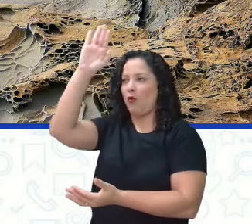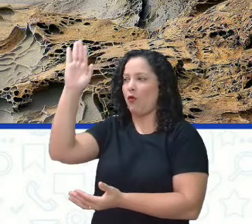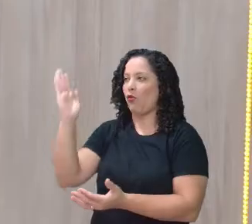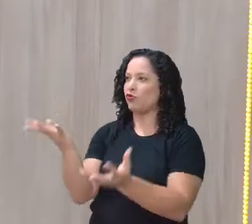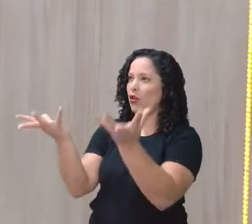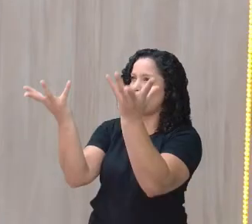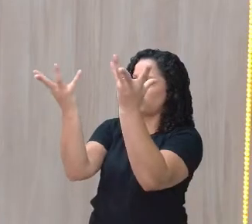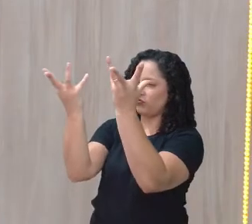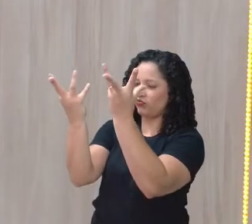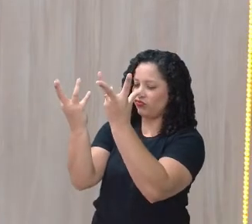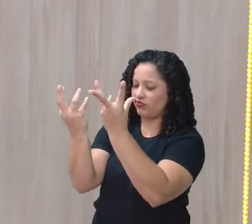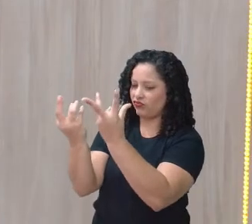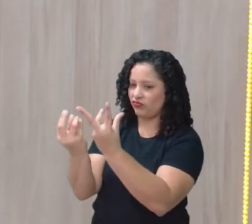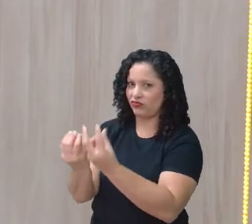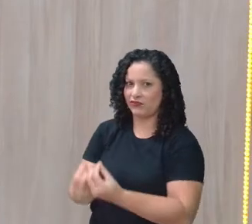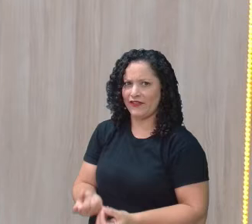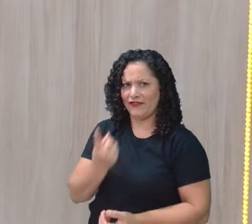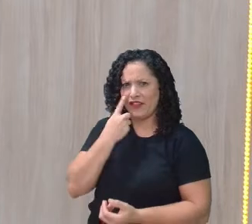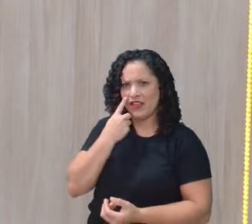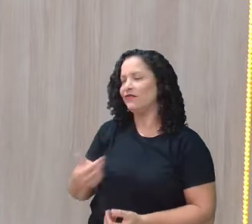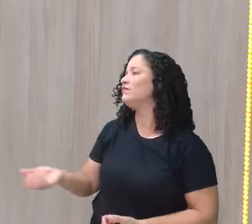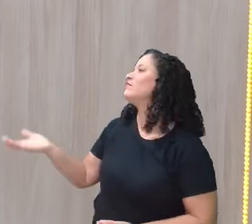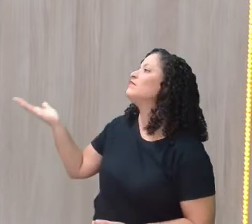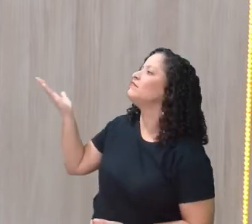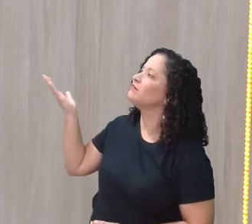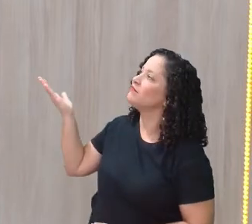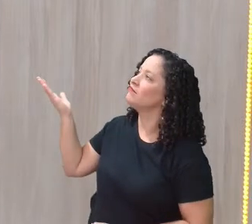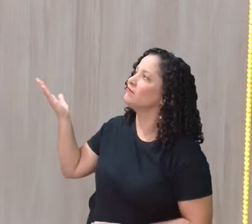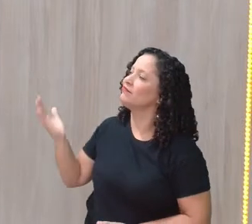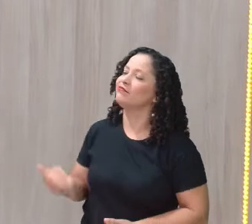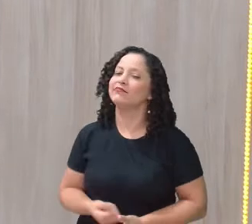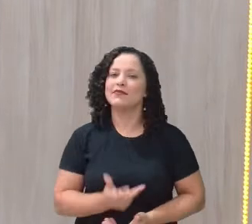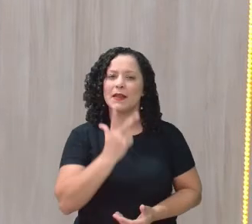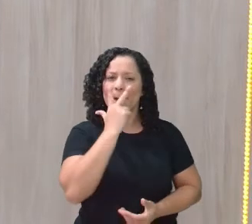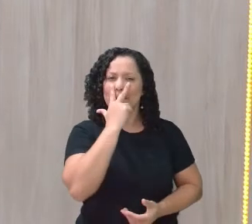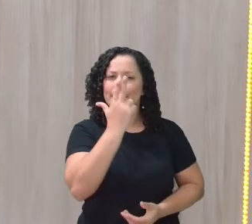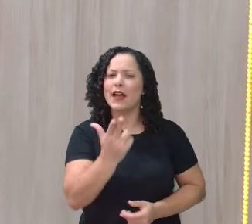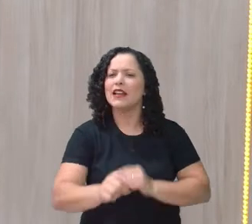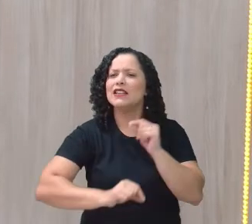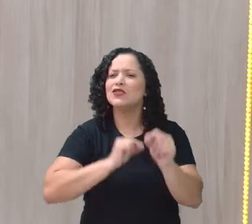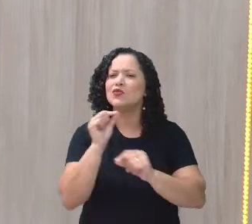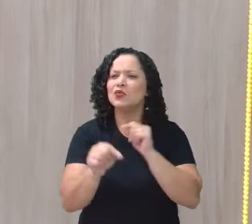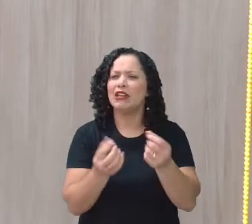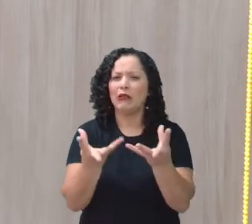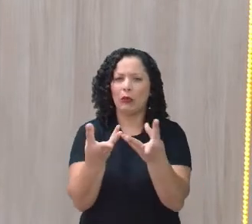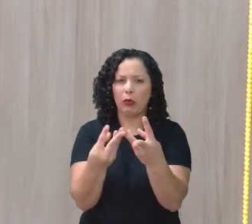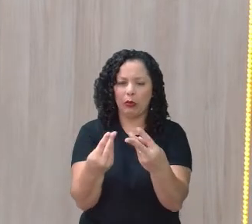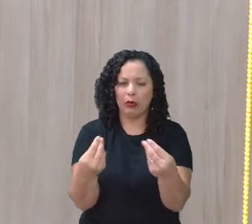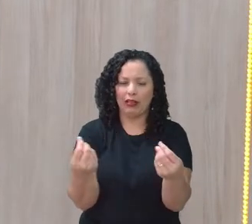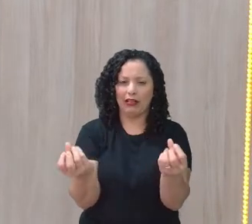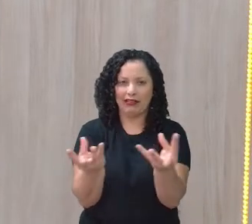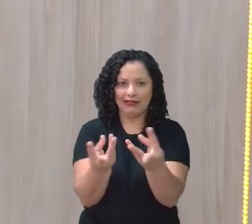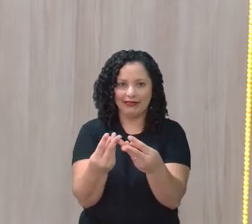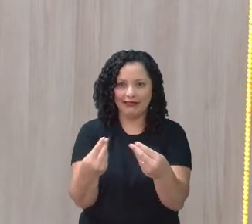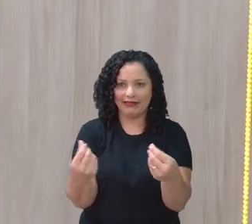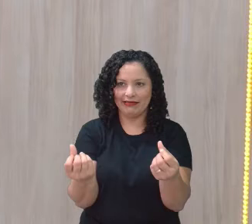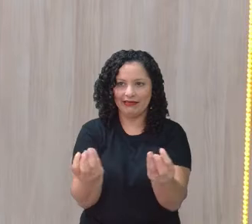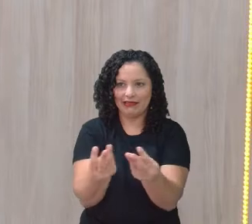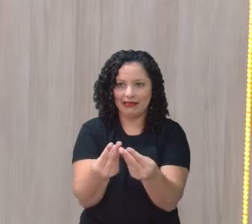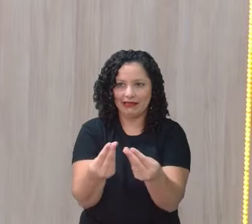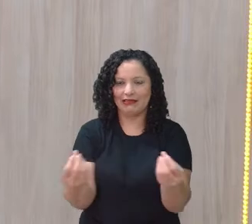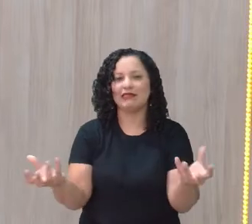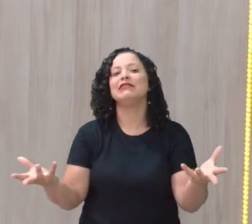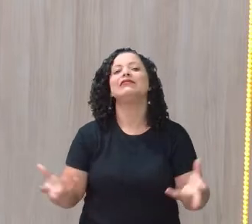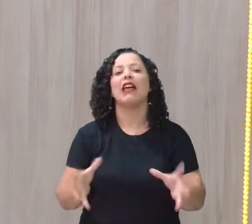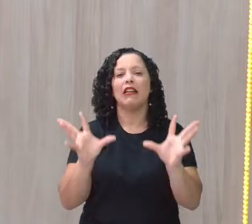olha o exemplo ali do lado, como a rocha está bem, parece até um negócio mais espesso, né? Uma águazinha, né?